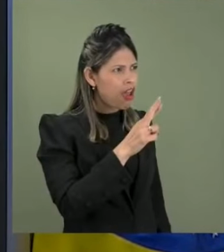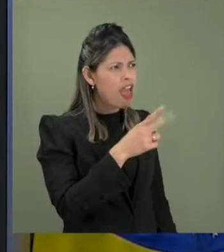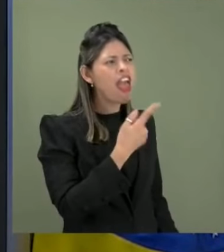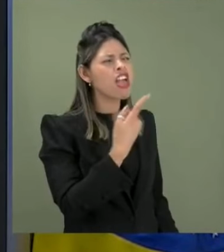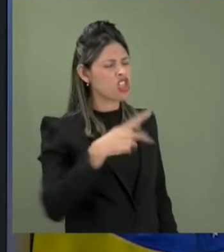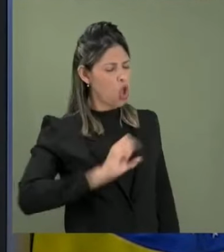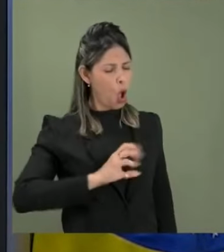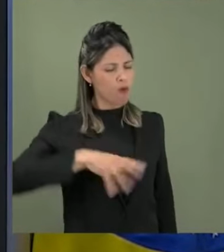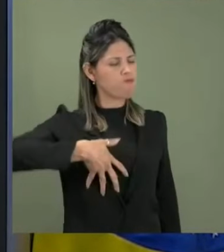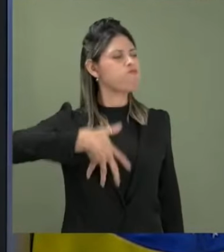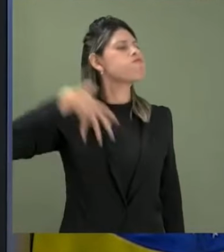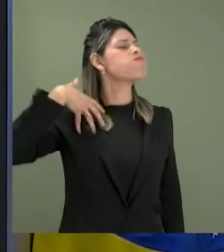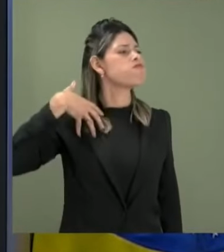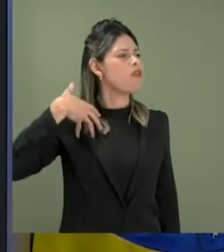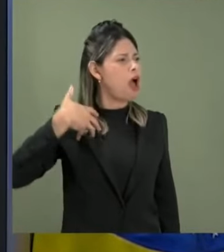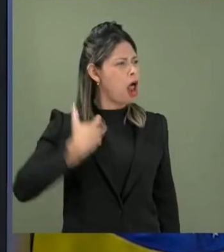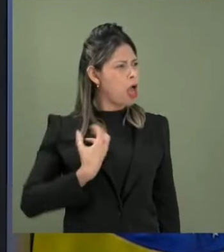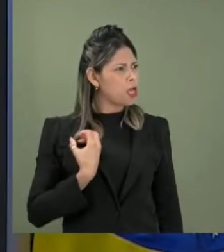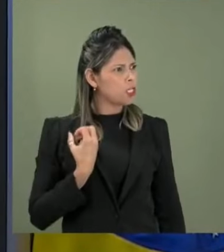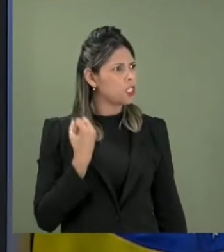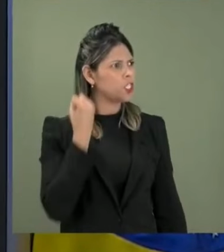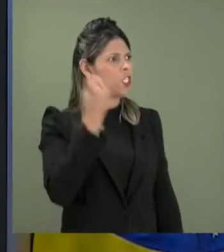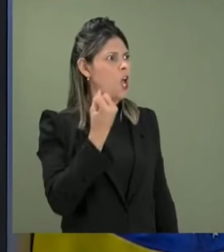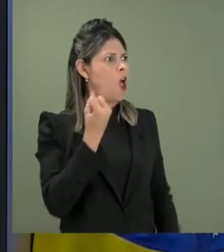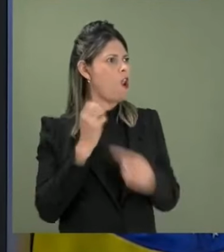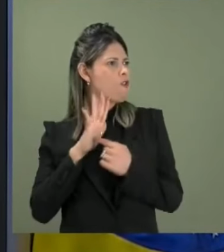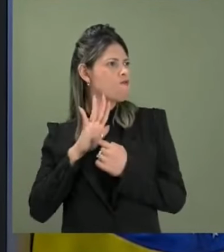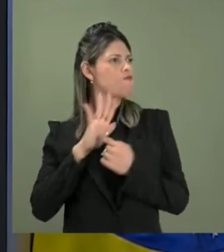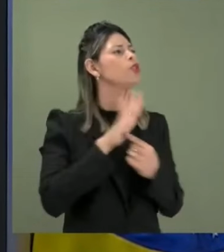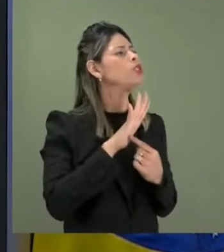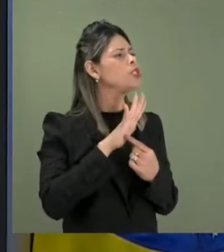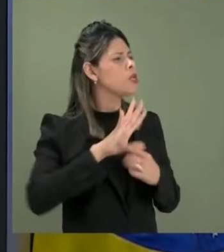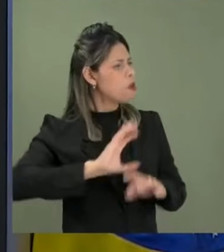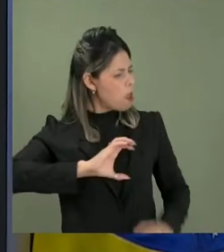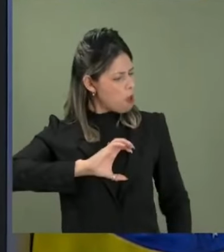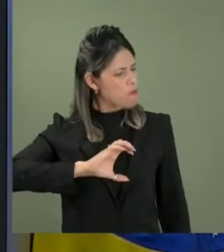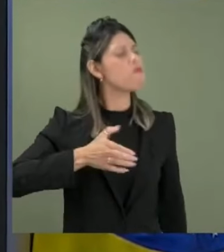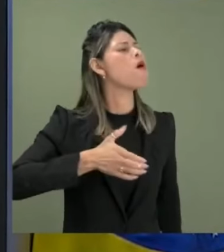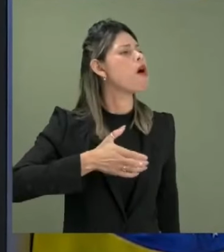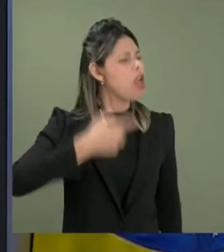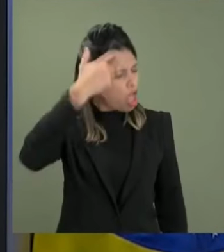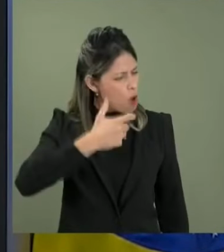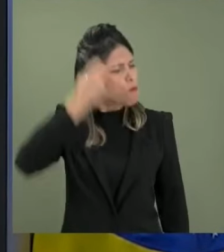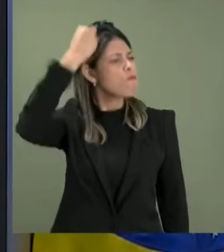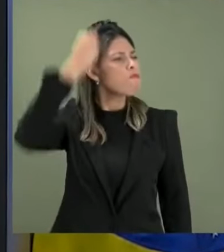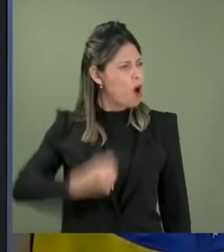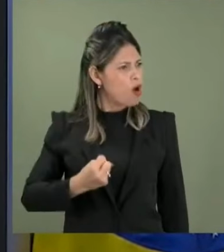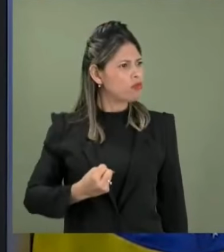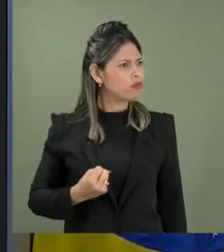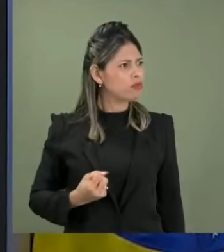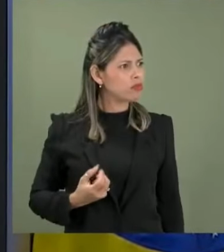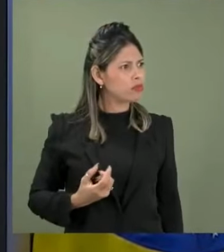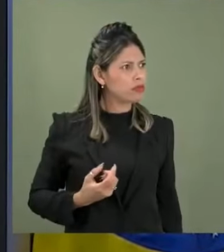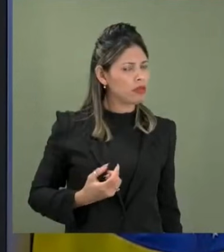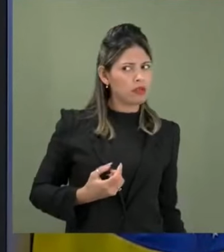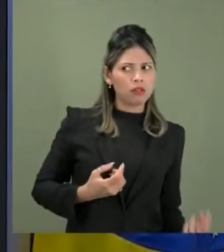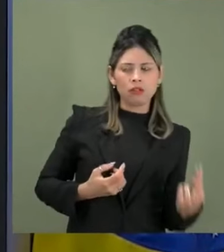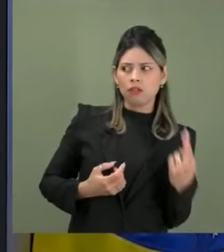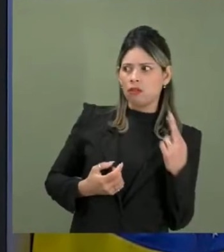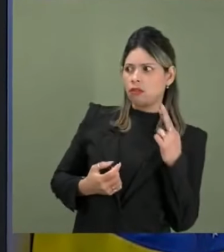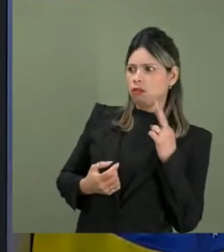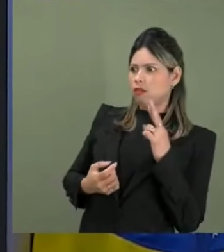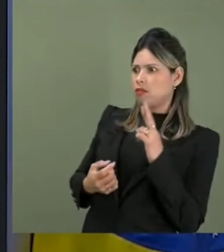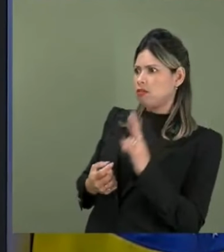todo poderosa se manifestou nesse momento, eu posso. Mas eu digo o seguinte,